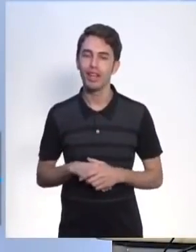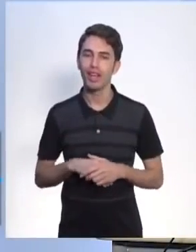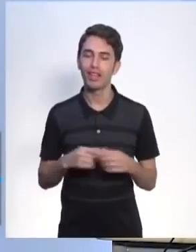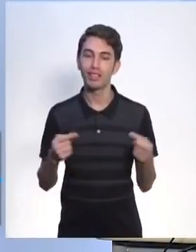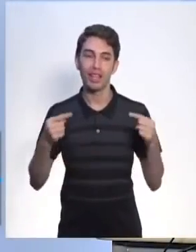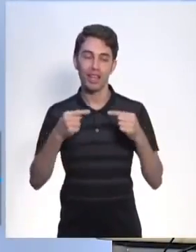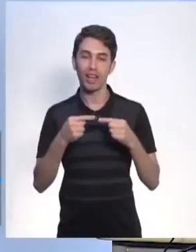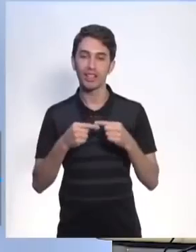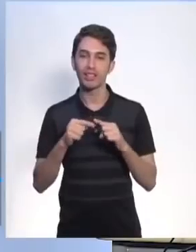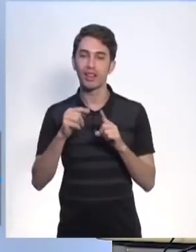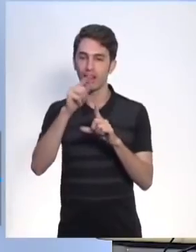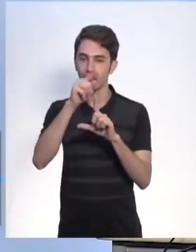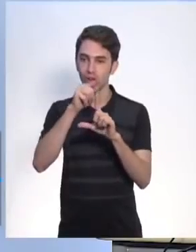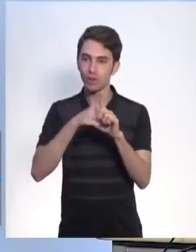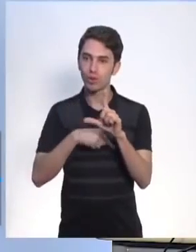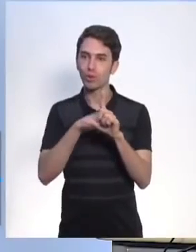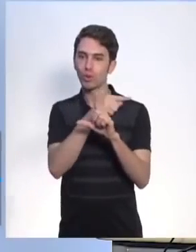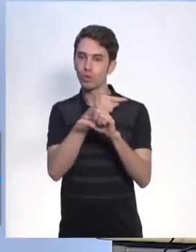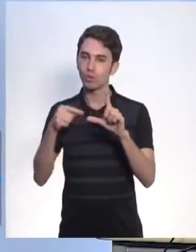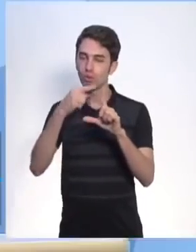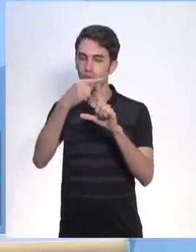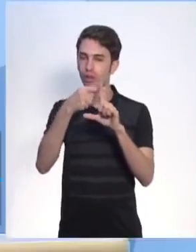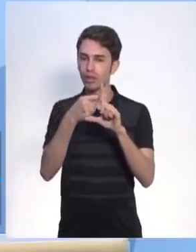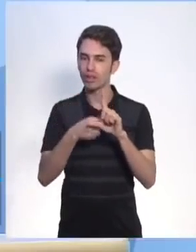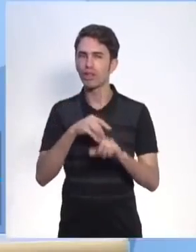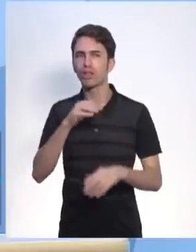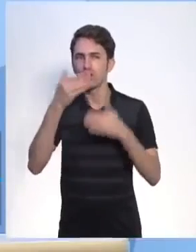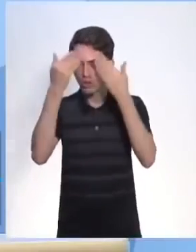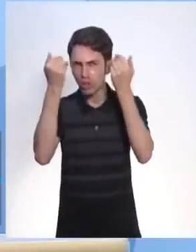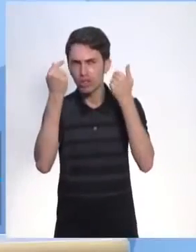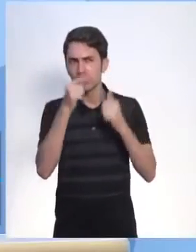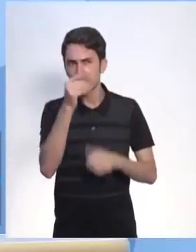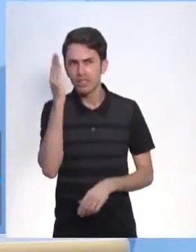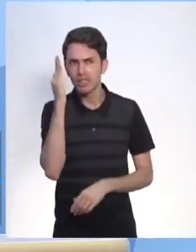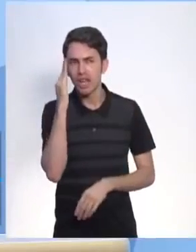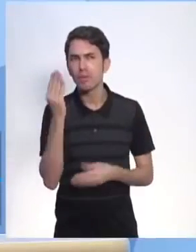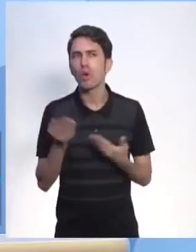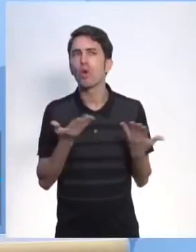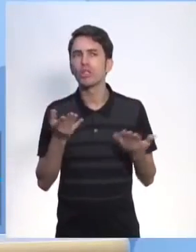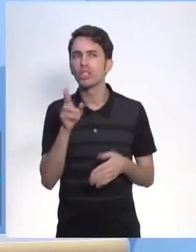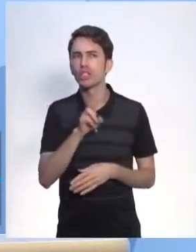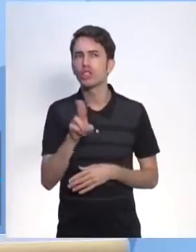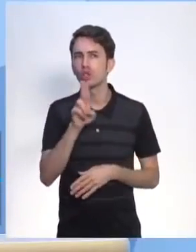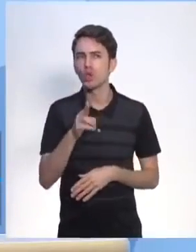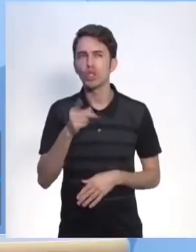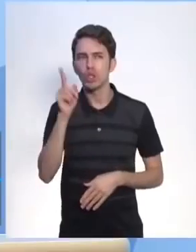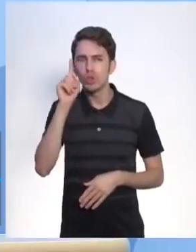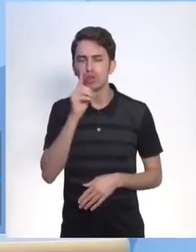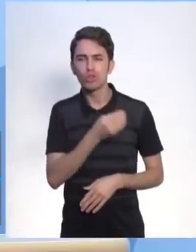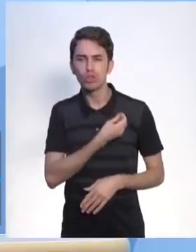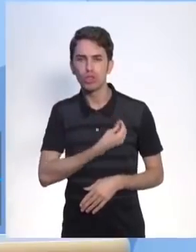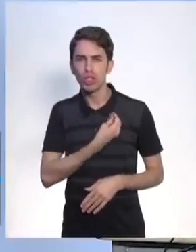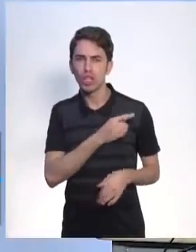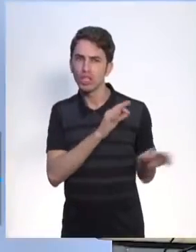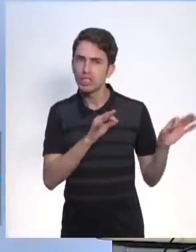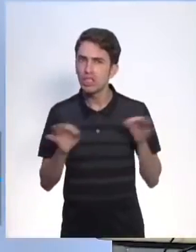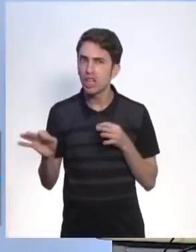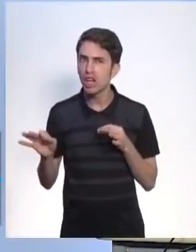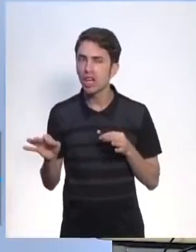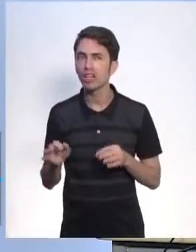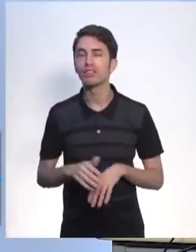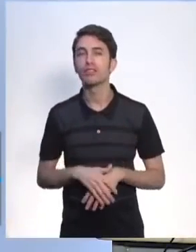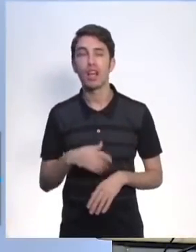do plano cartesiano, beleza? Sim. E, Jonas, você sabe onde a gente usa o plano cartesiano no nosso dia a dia? Eu tenho